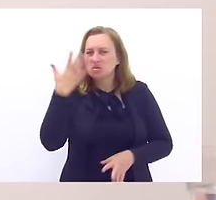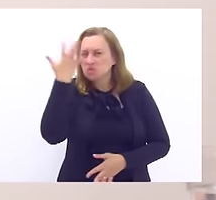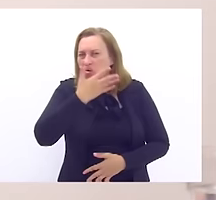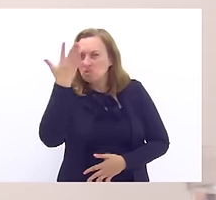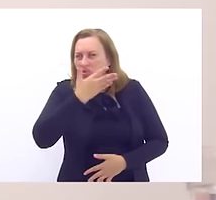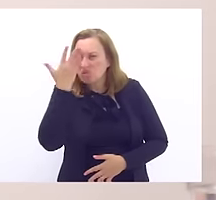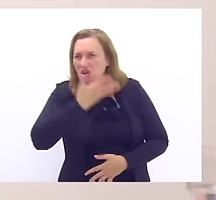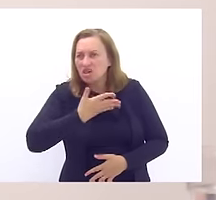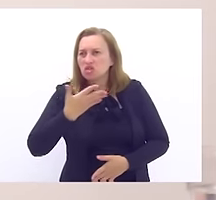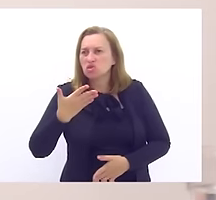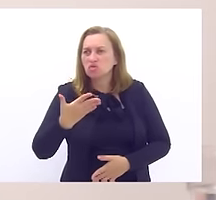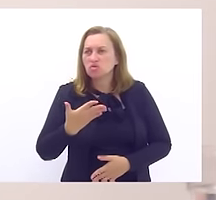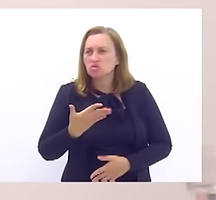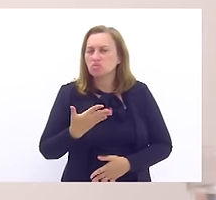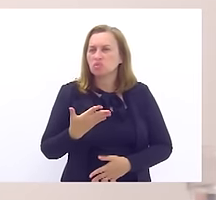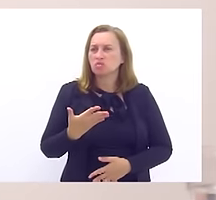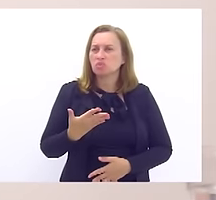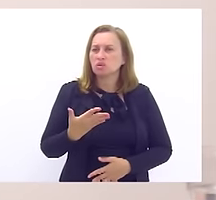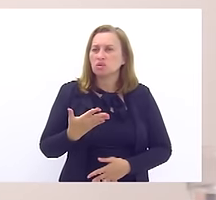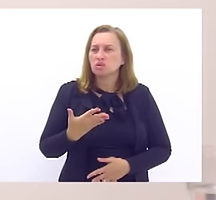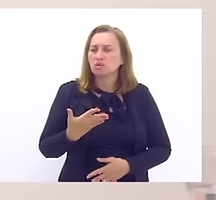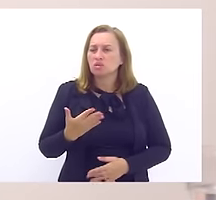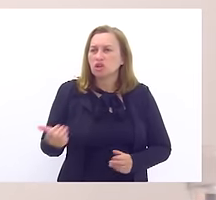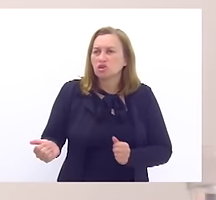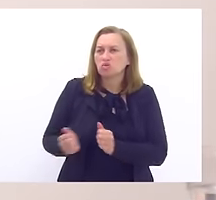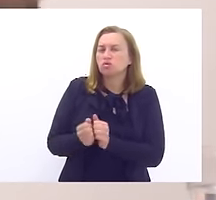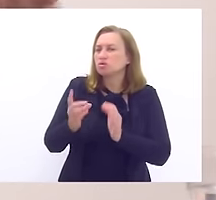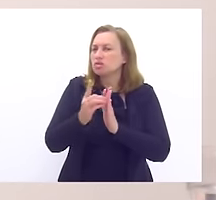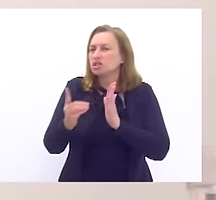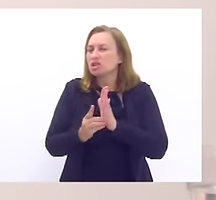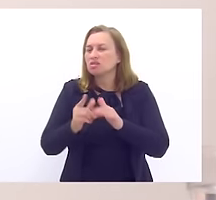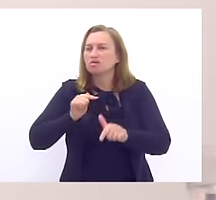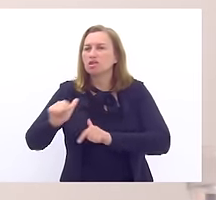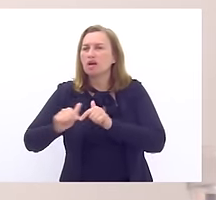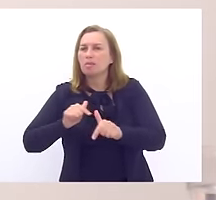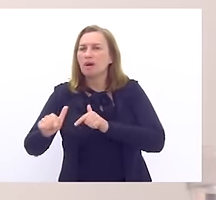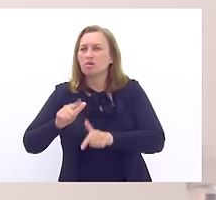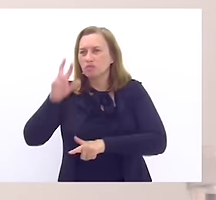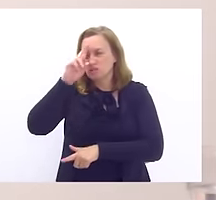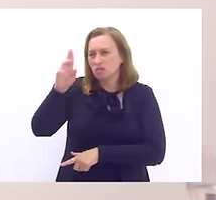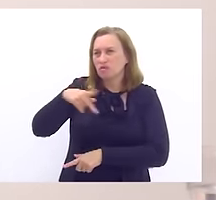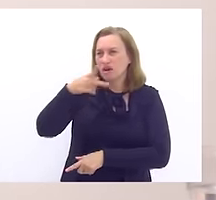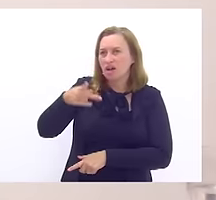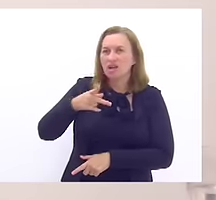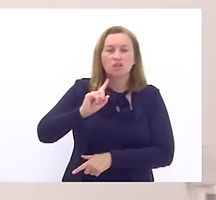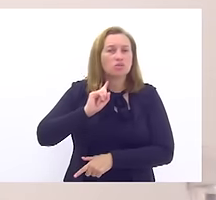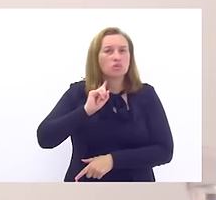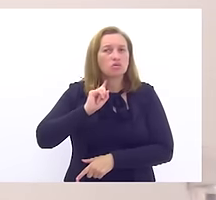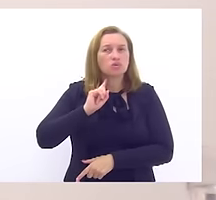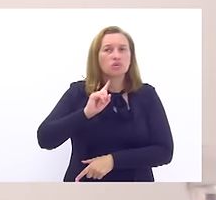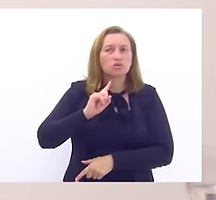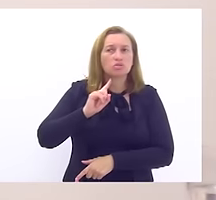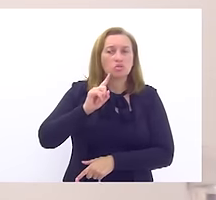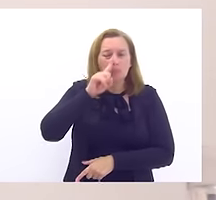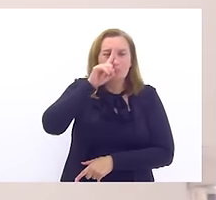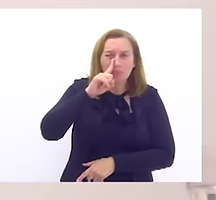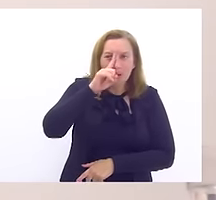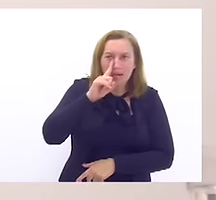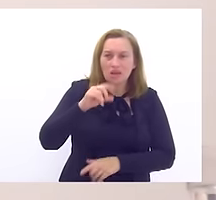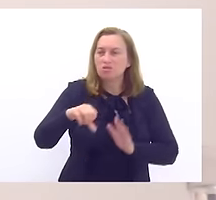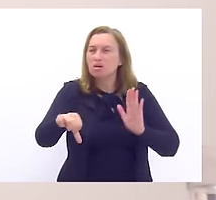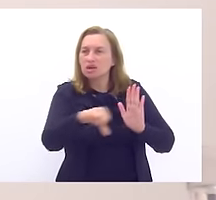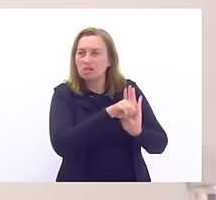efetividade numa operação junto com o Detran Principalmente quando o senhor fala da mãe ser criminal Então eu acho que é até